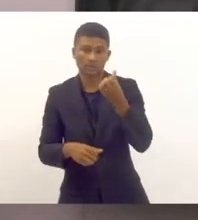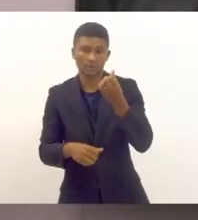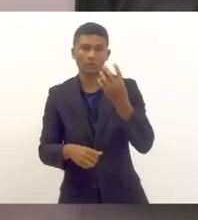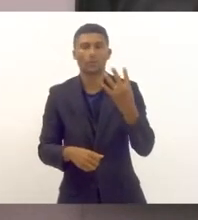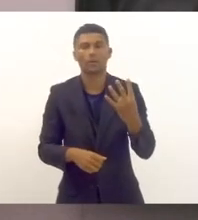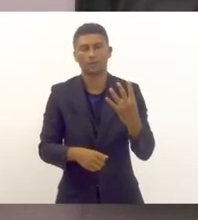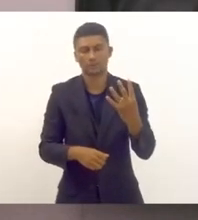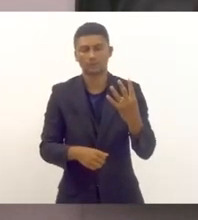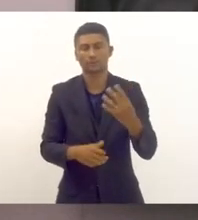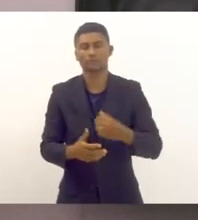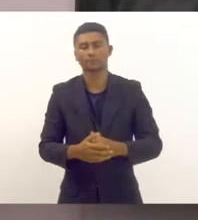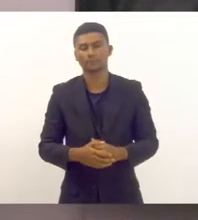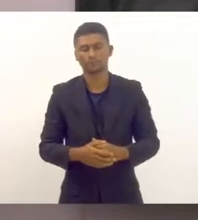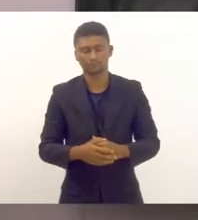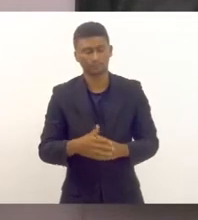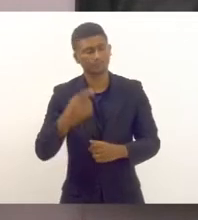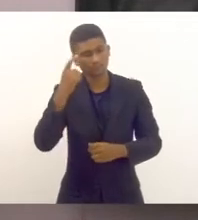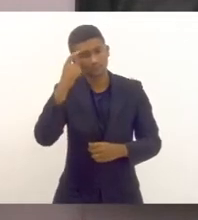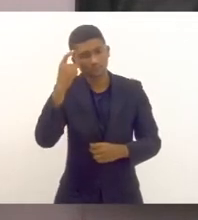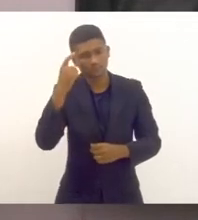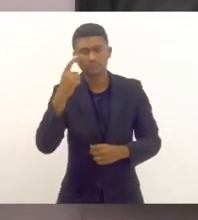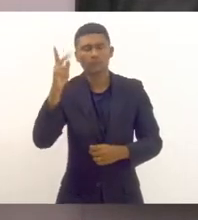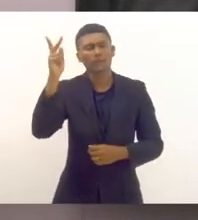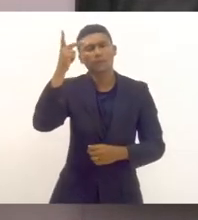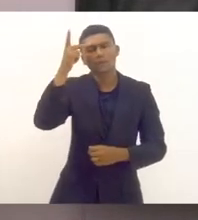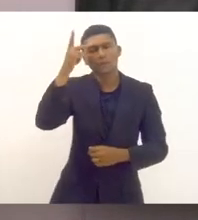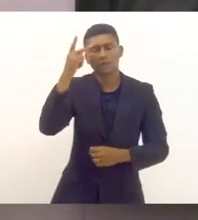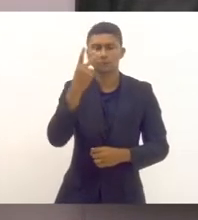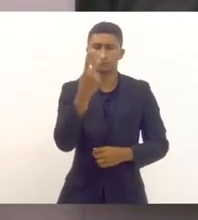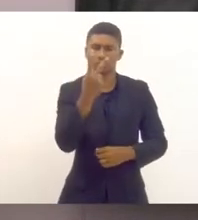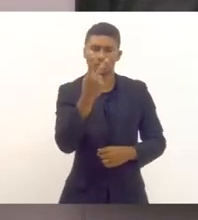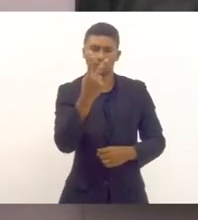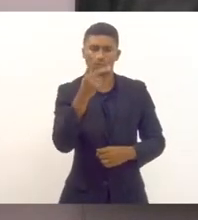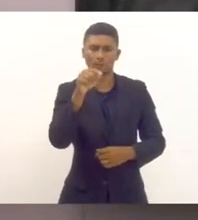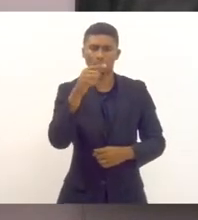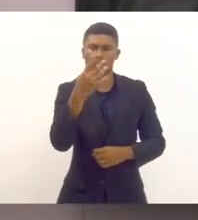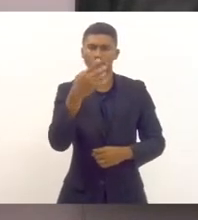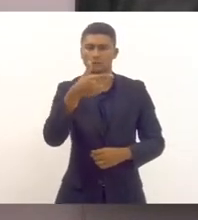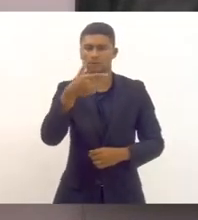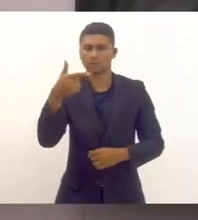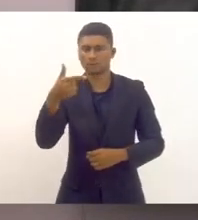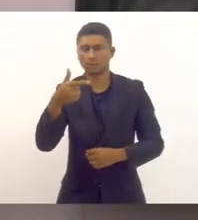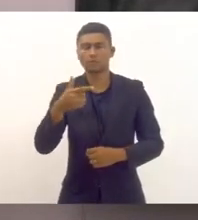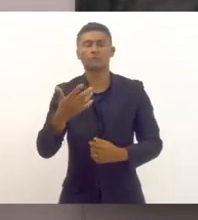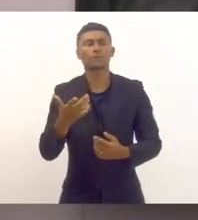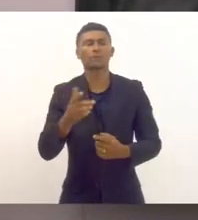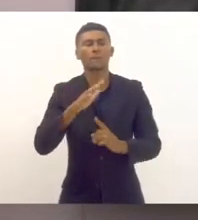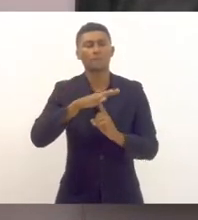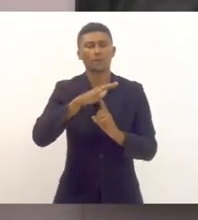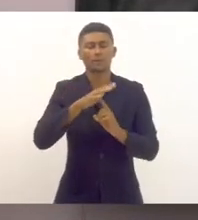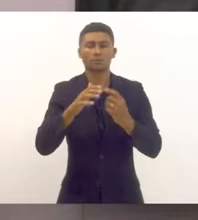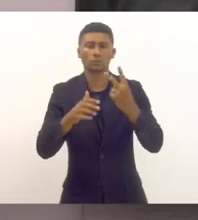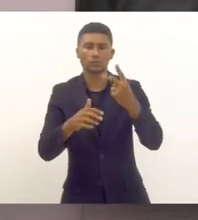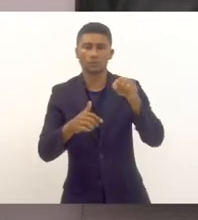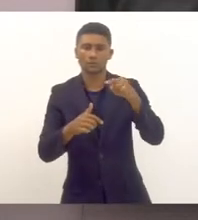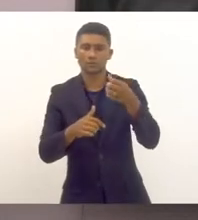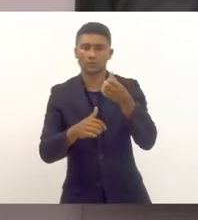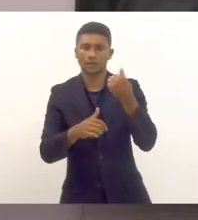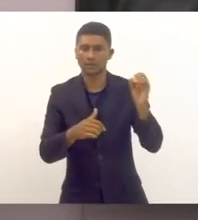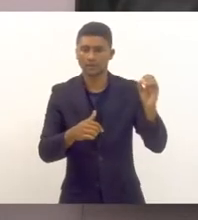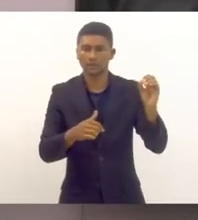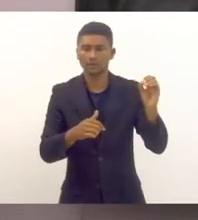364. Tá? Tu tem ideia? São Paulo, 2.422, Paraná, 2.600, Rio Grande do